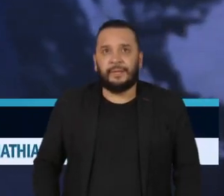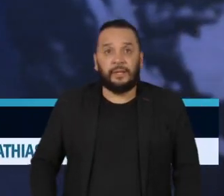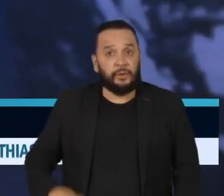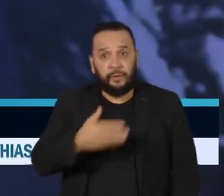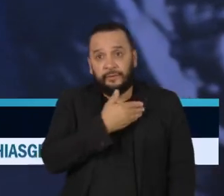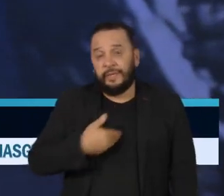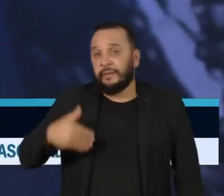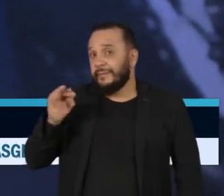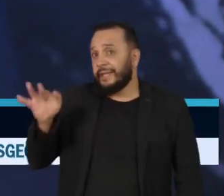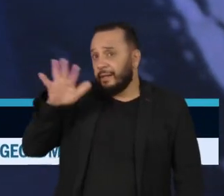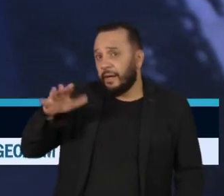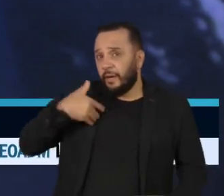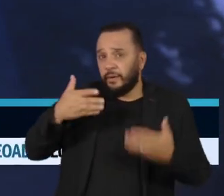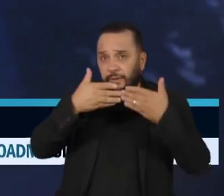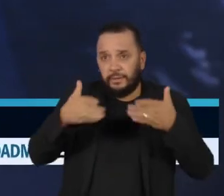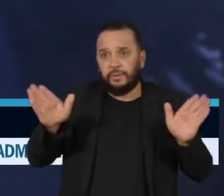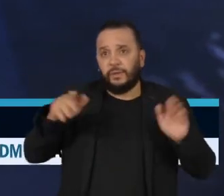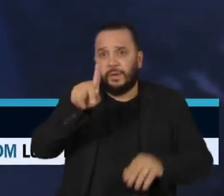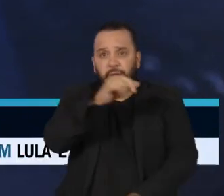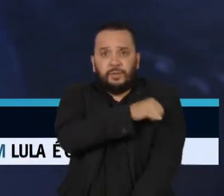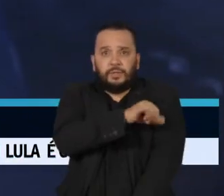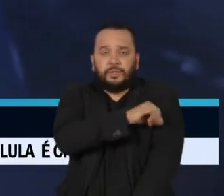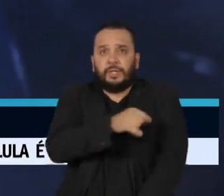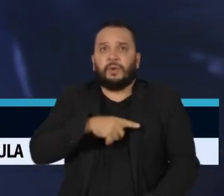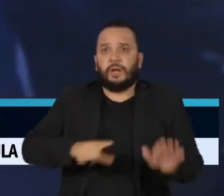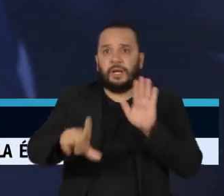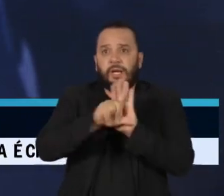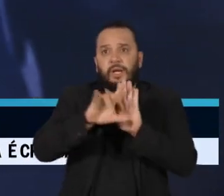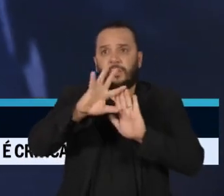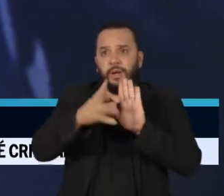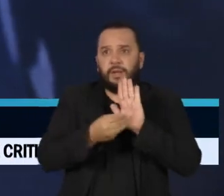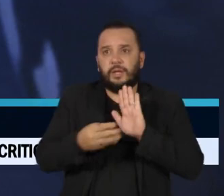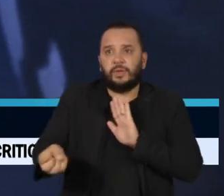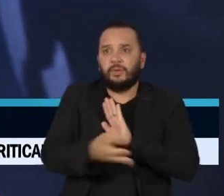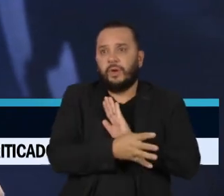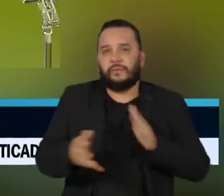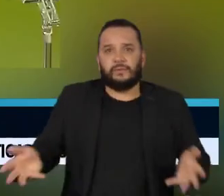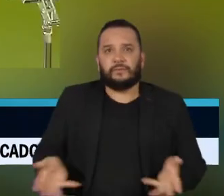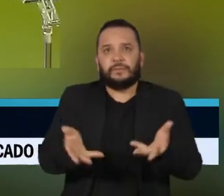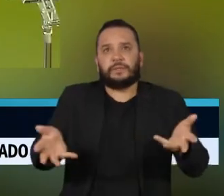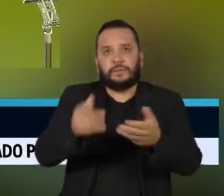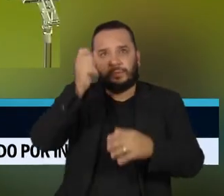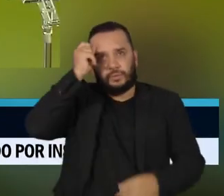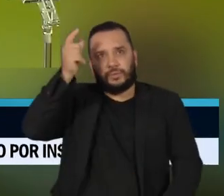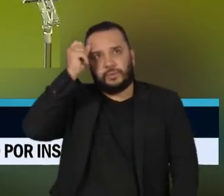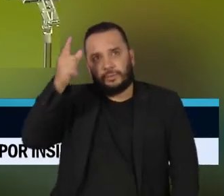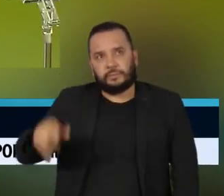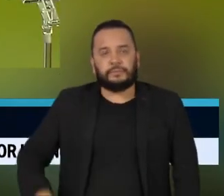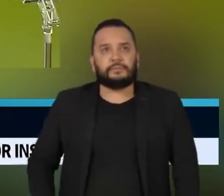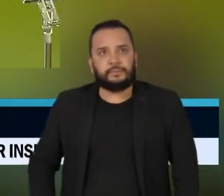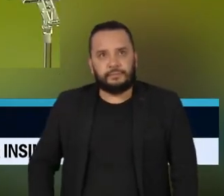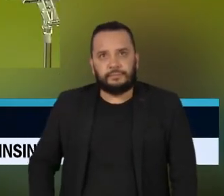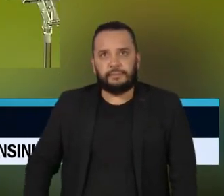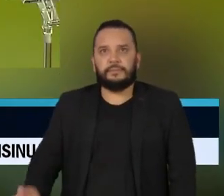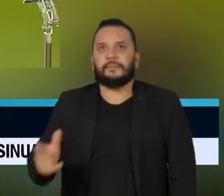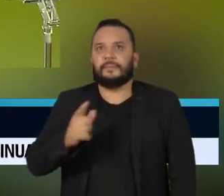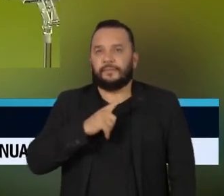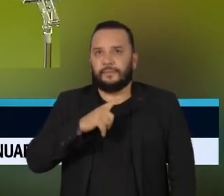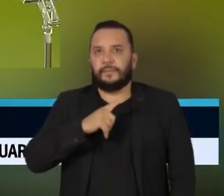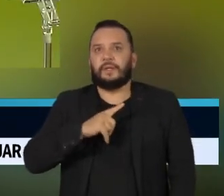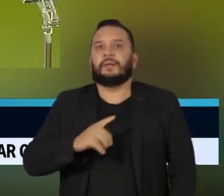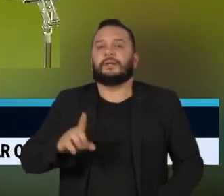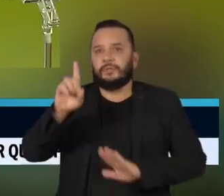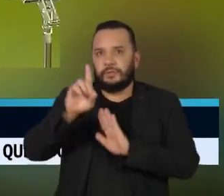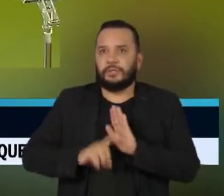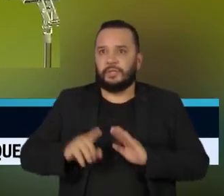O governo federal acaba de lançar no Rio de Janeiro a nova Lei Rouanet de fomento à cultura. O evento chamado de Ato pelo